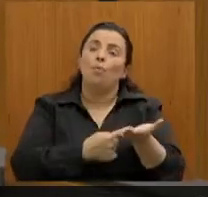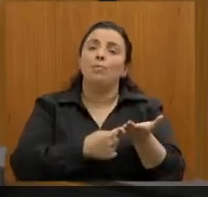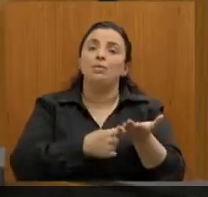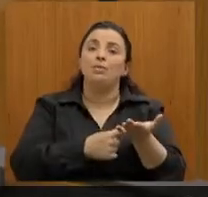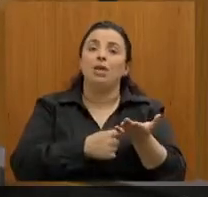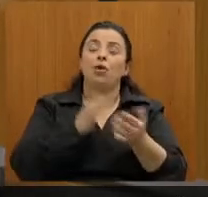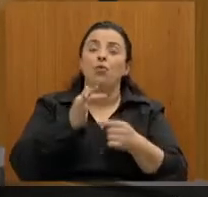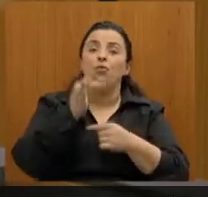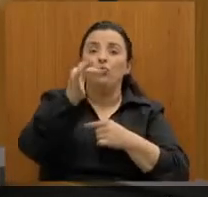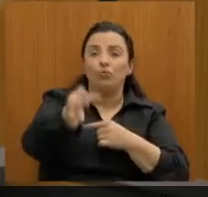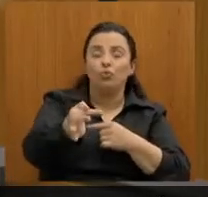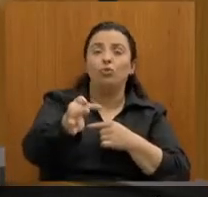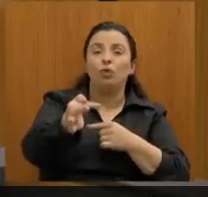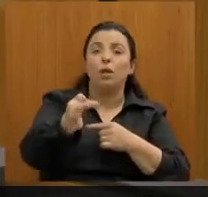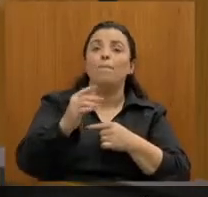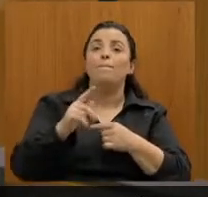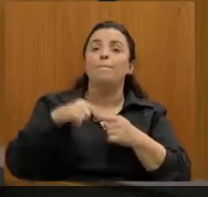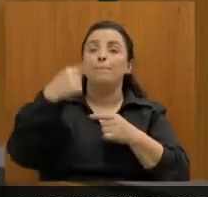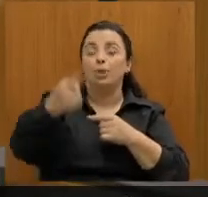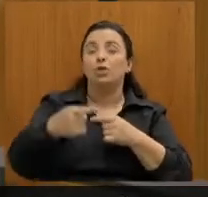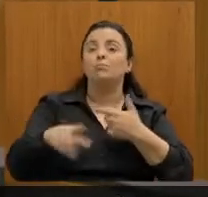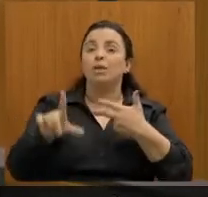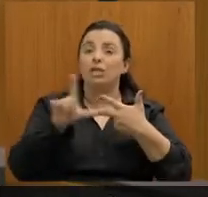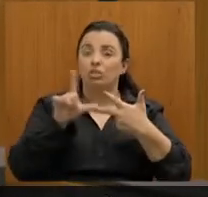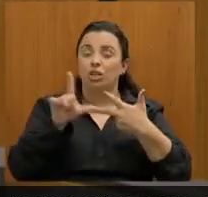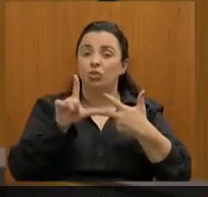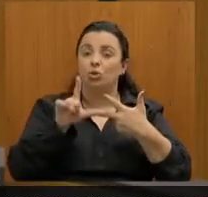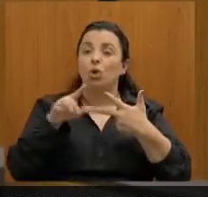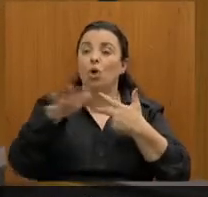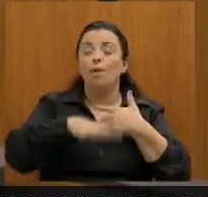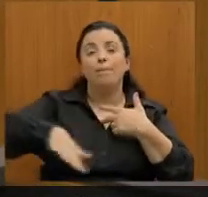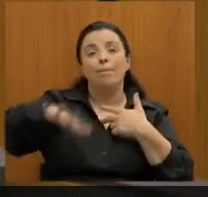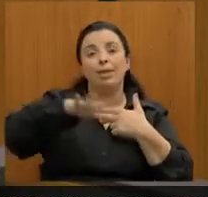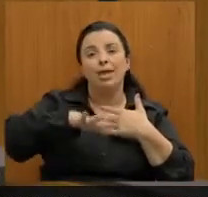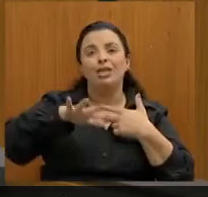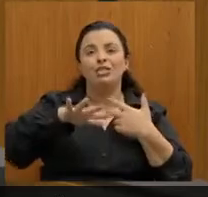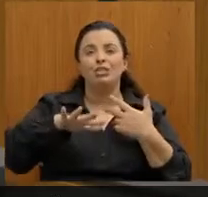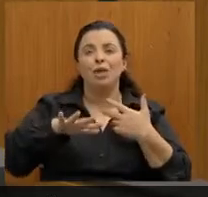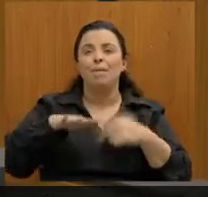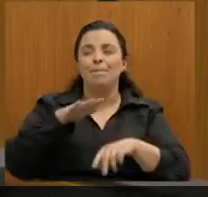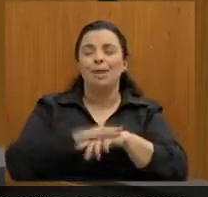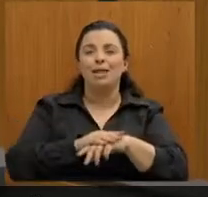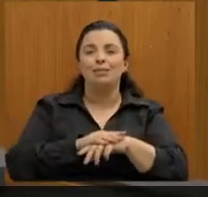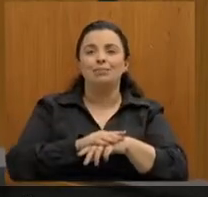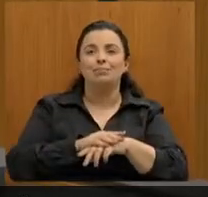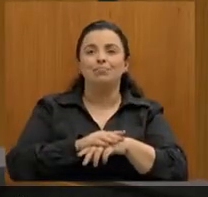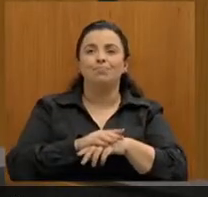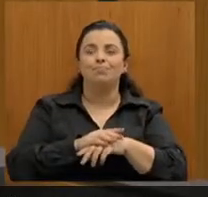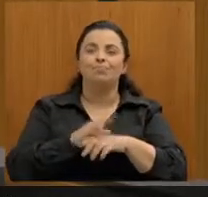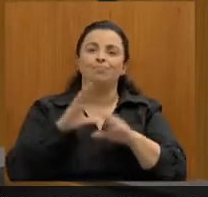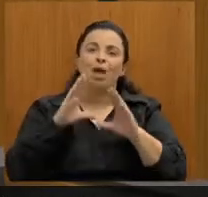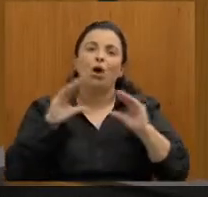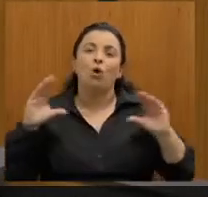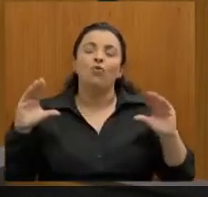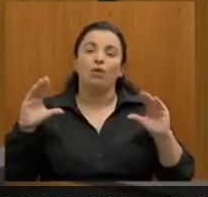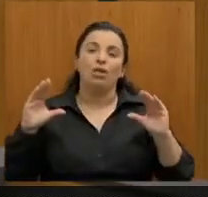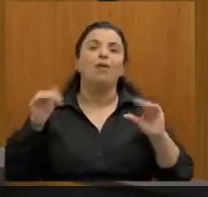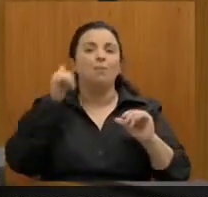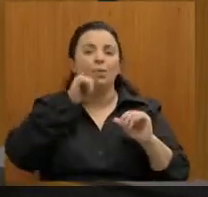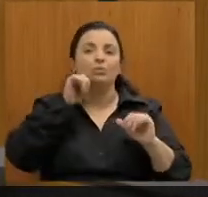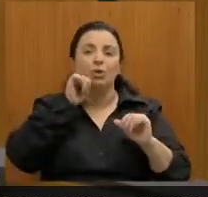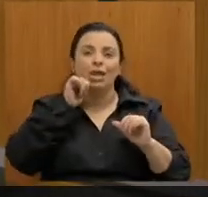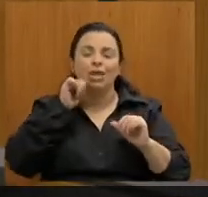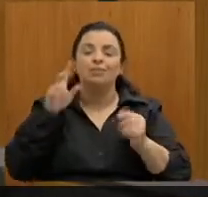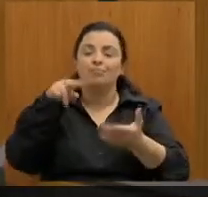ambiente menos hostil e para mais mulheres aqui nesse espaço também né E para mais mulheres